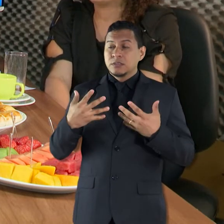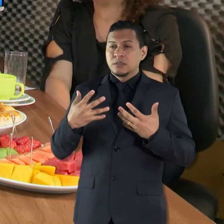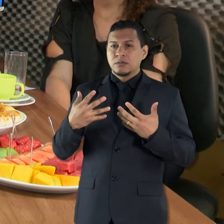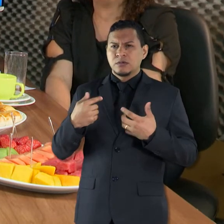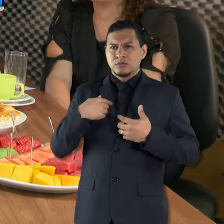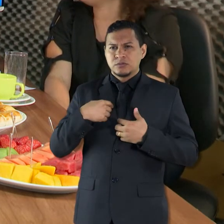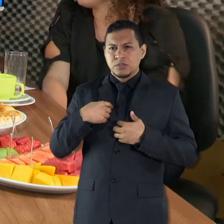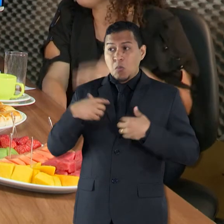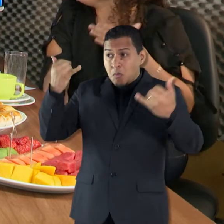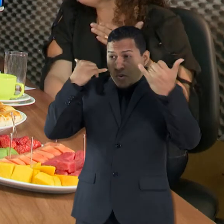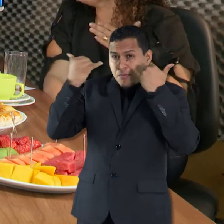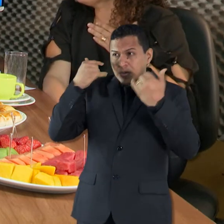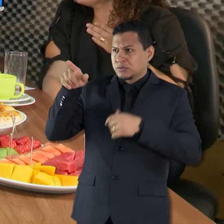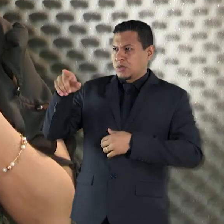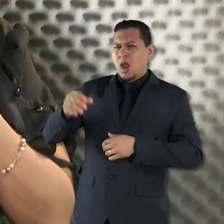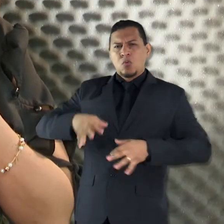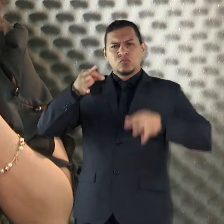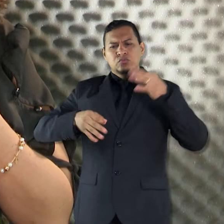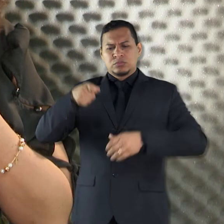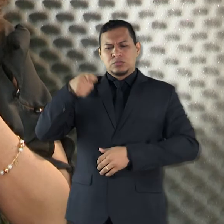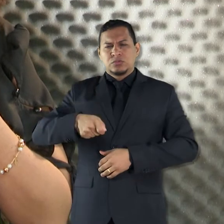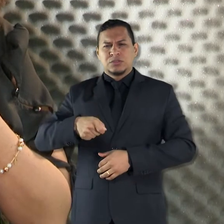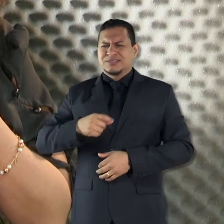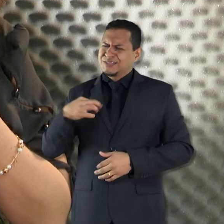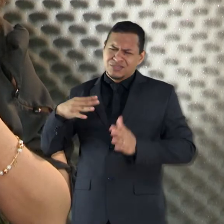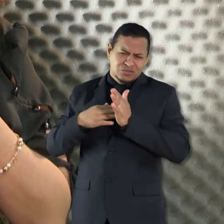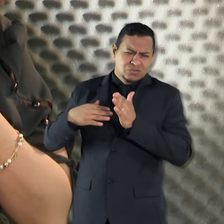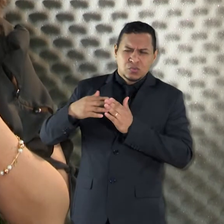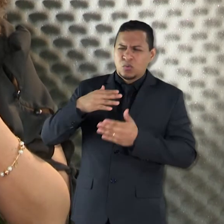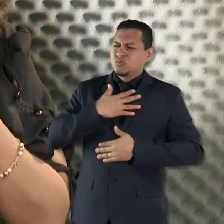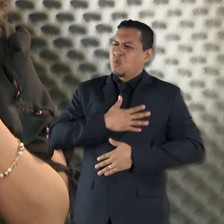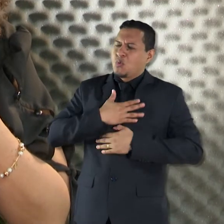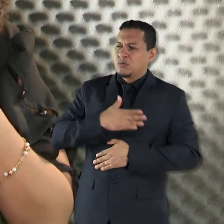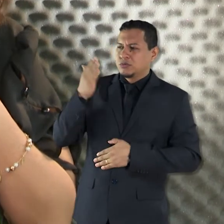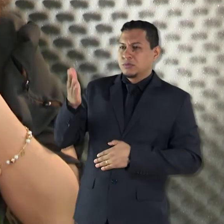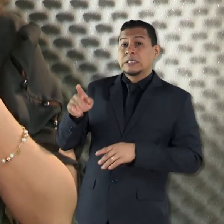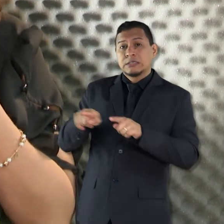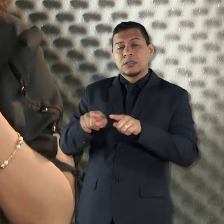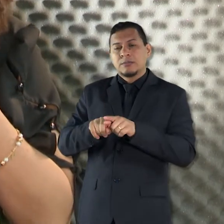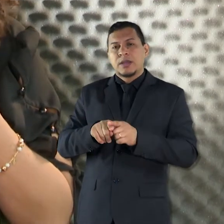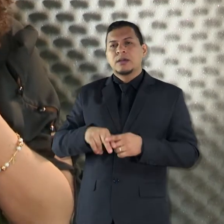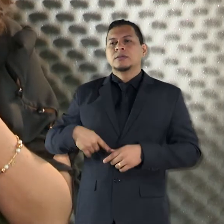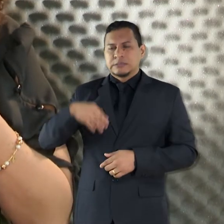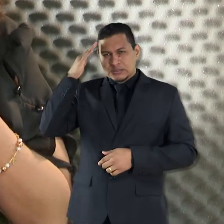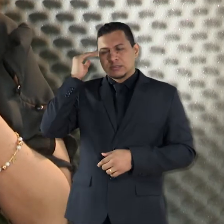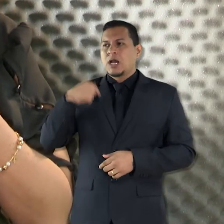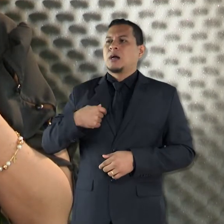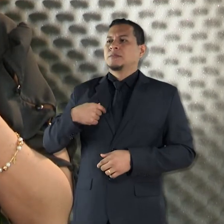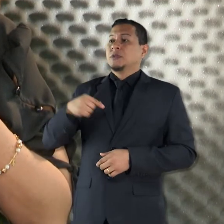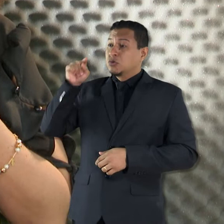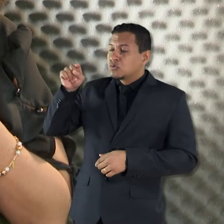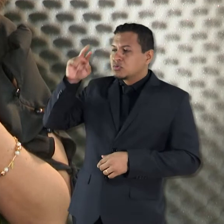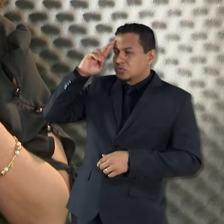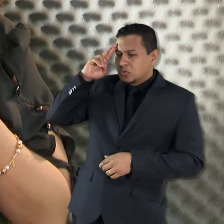que, assim, o que eu ouço de você é que você é um juiz muito querido aqui por todos. Todos que lhe conhecem e os que não lhe conhecem sabem que você é